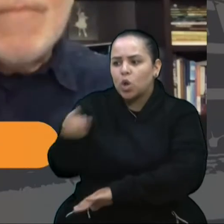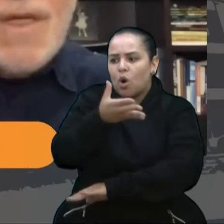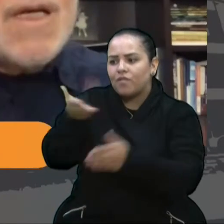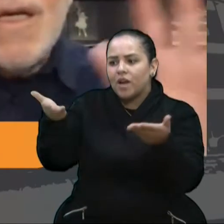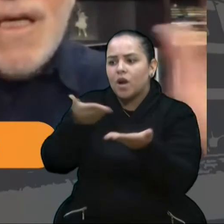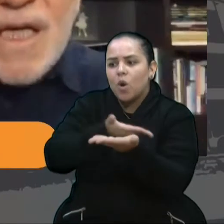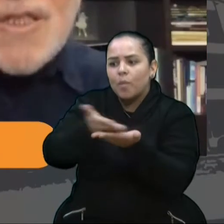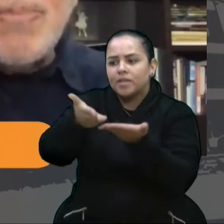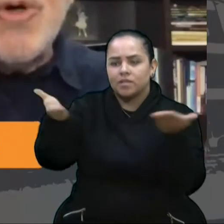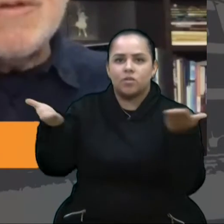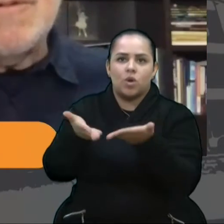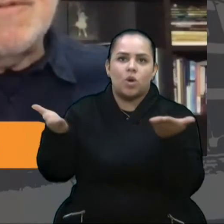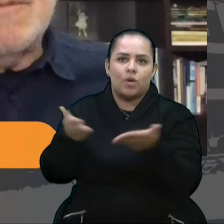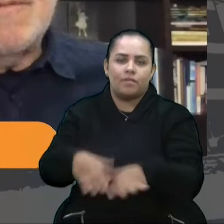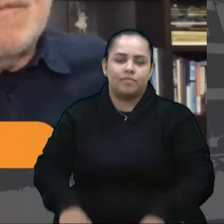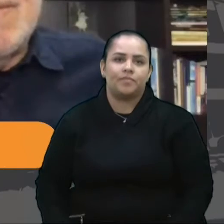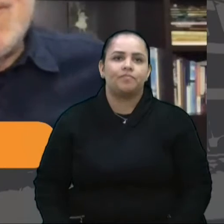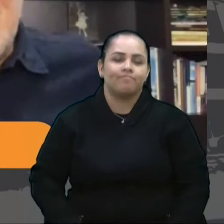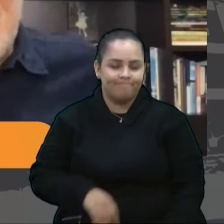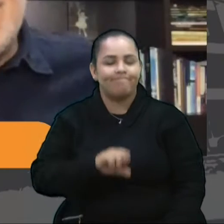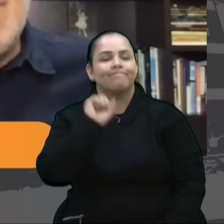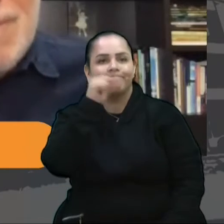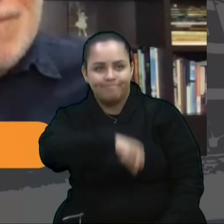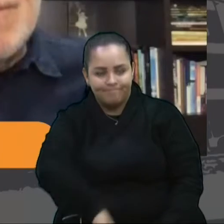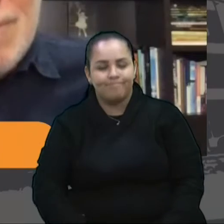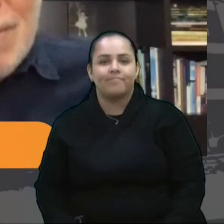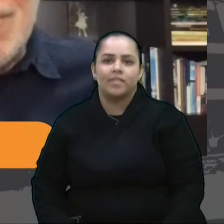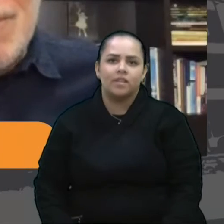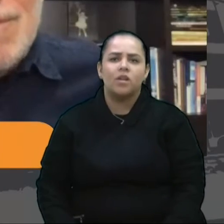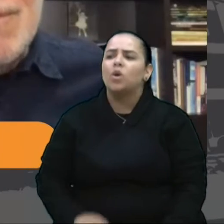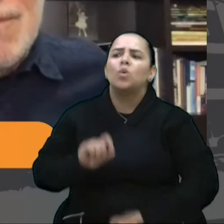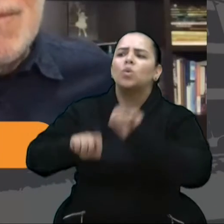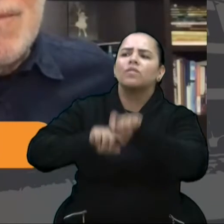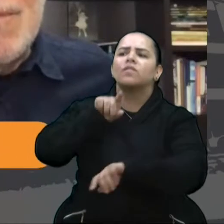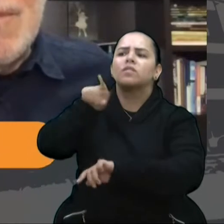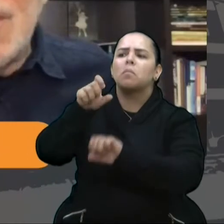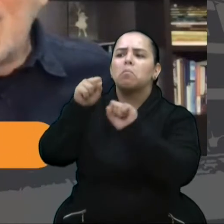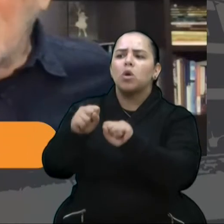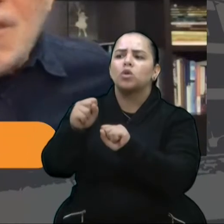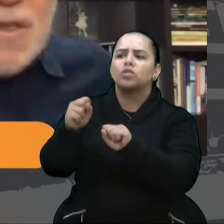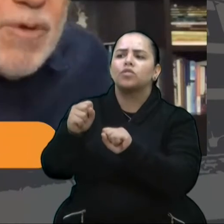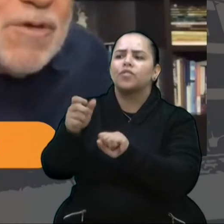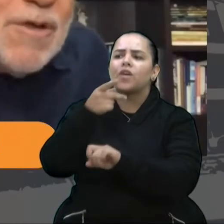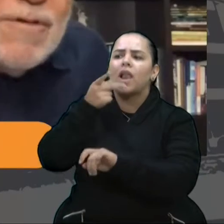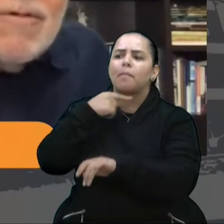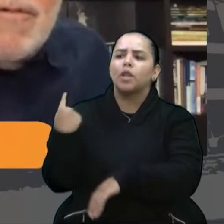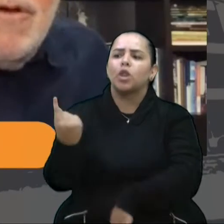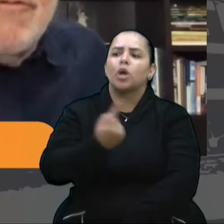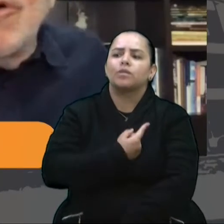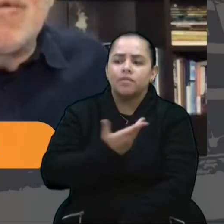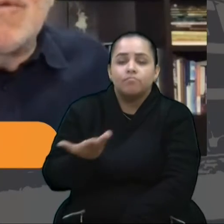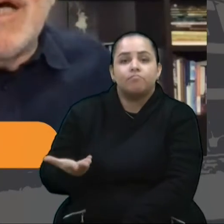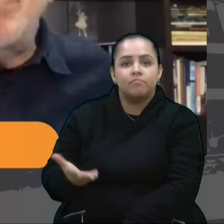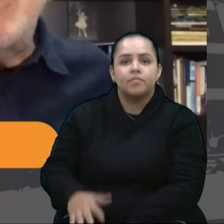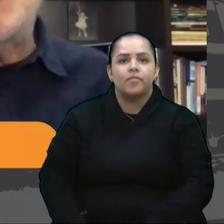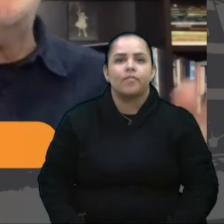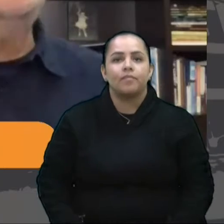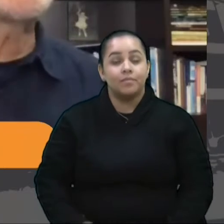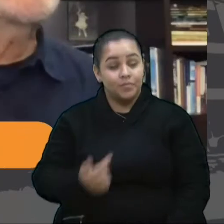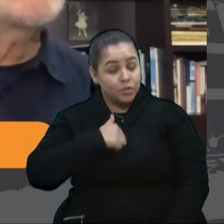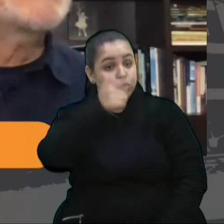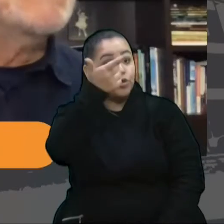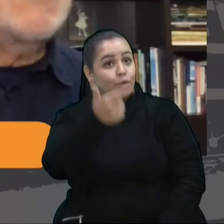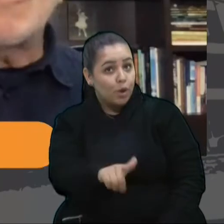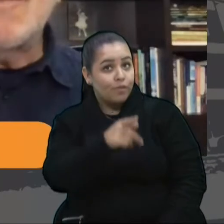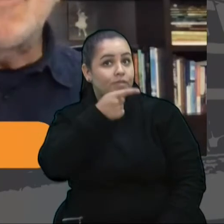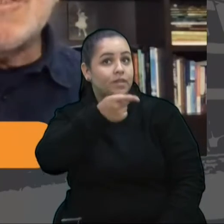agora. Esse é o ponto. E aí, o que você pode dizer para a gente? Esse é o ponto. Eu vou repetir aqui